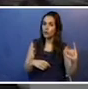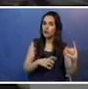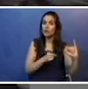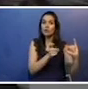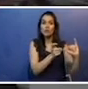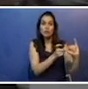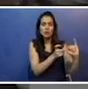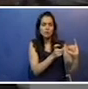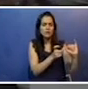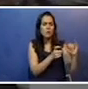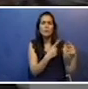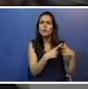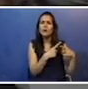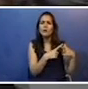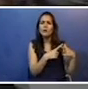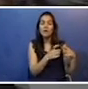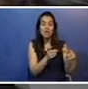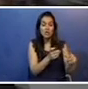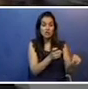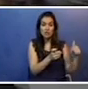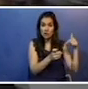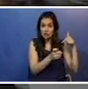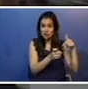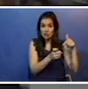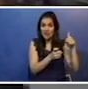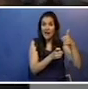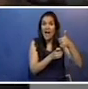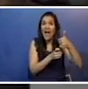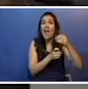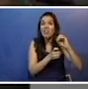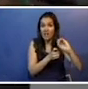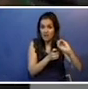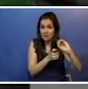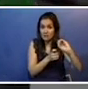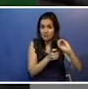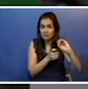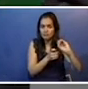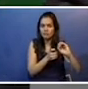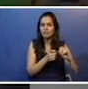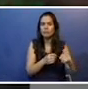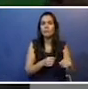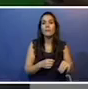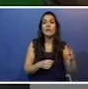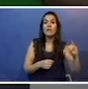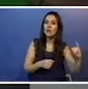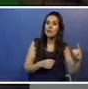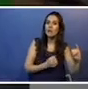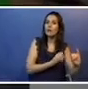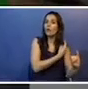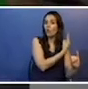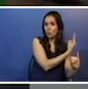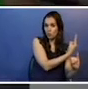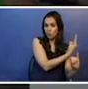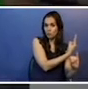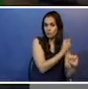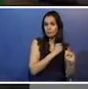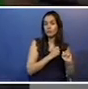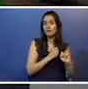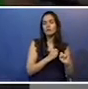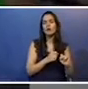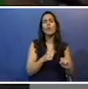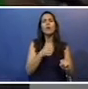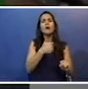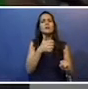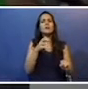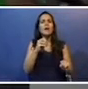o X. Por quê? Porque o X vale 10 e o I, 1. Então,